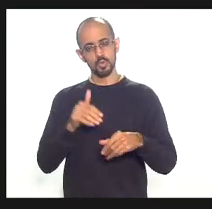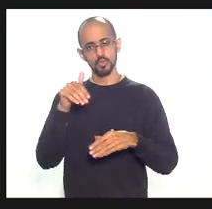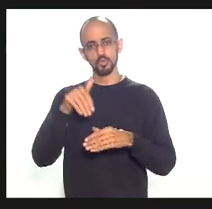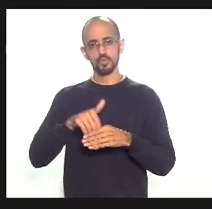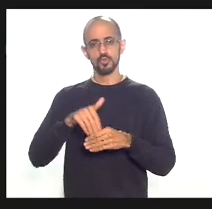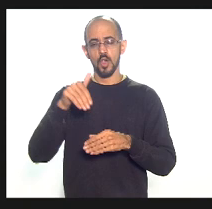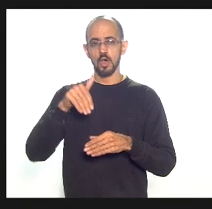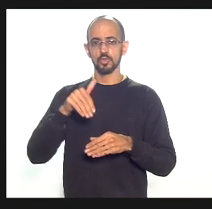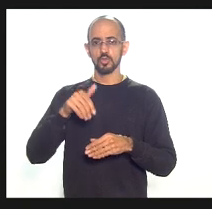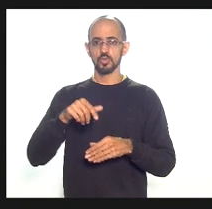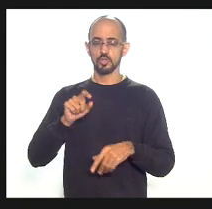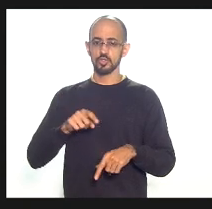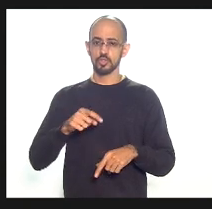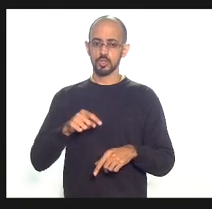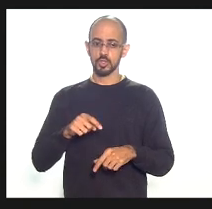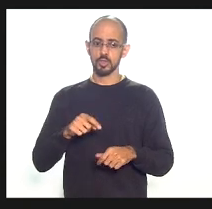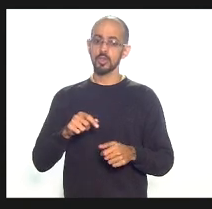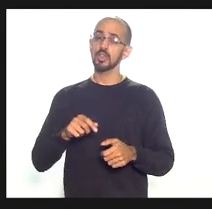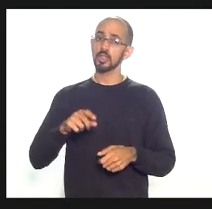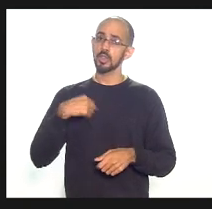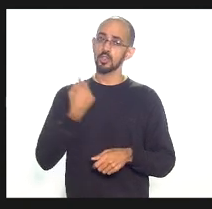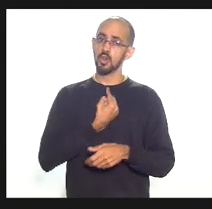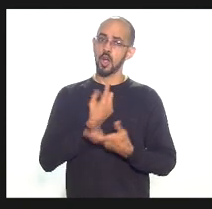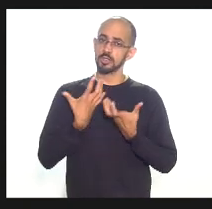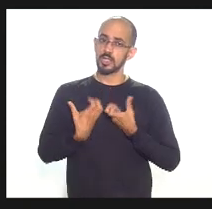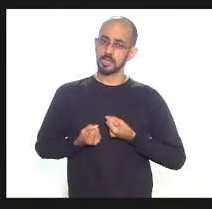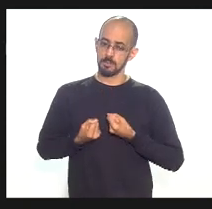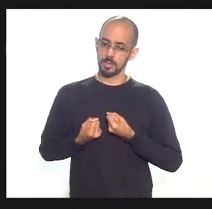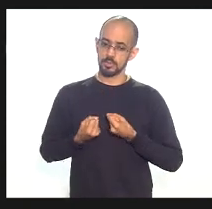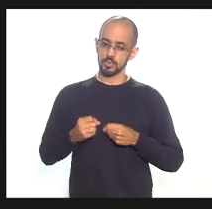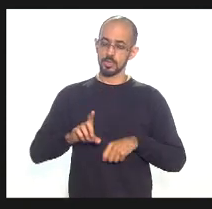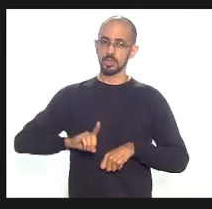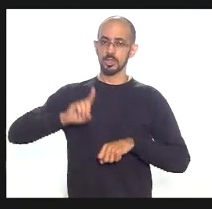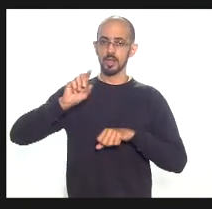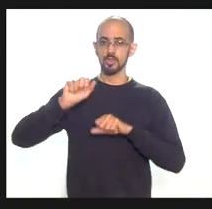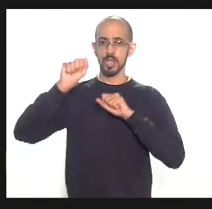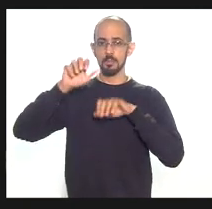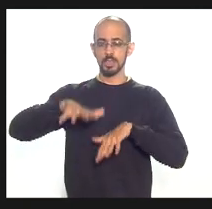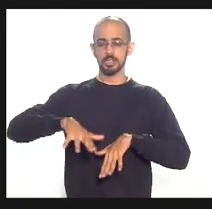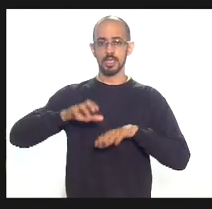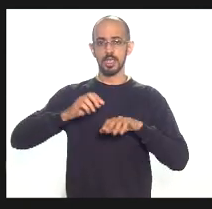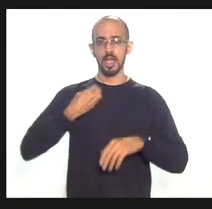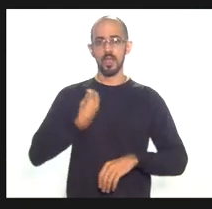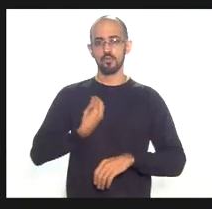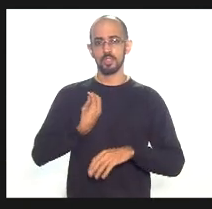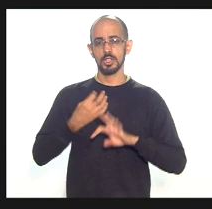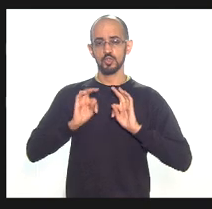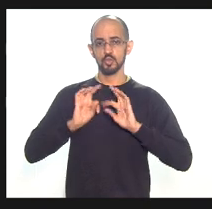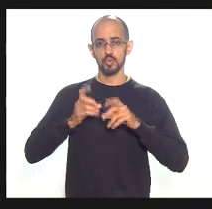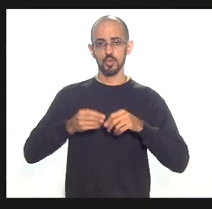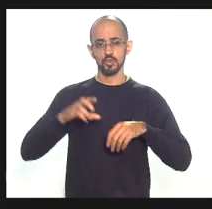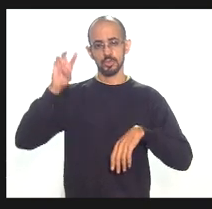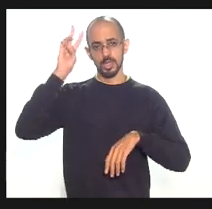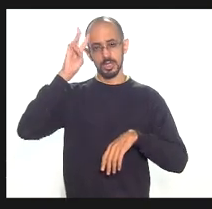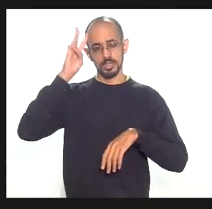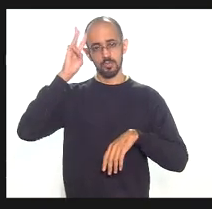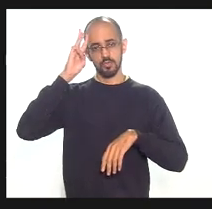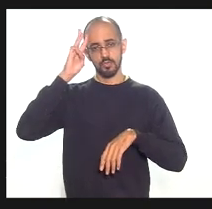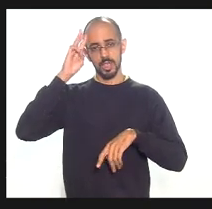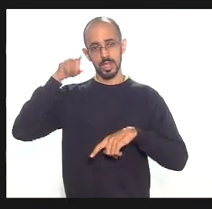nos quais foram depositados em nós Deus abençoe a vida de todos terça-feira que vem vamos